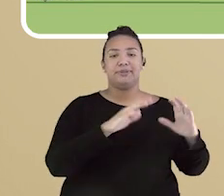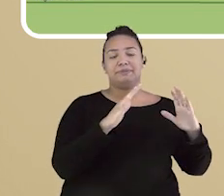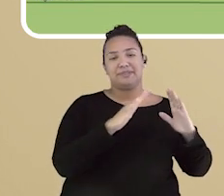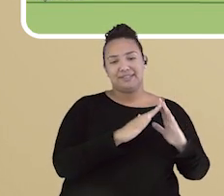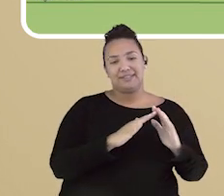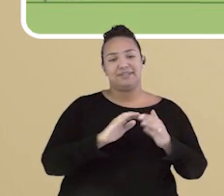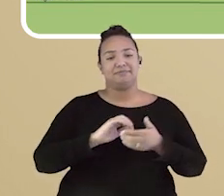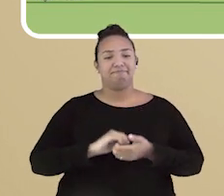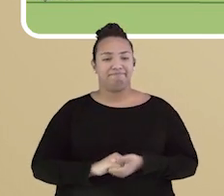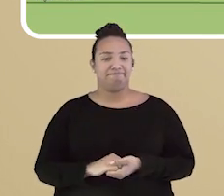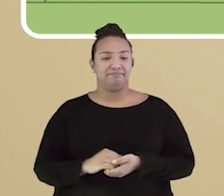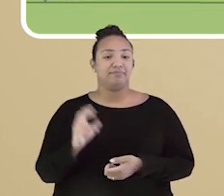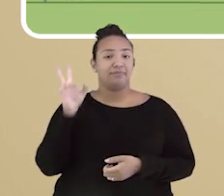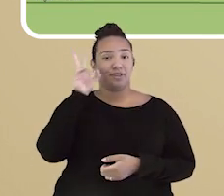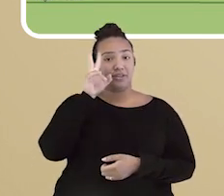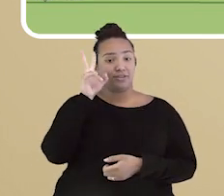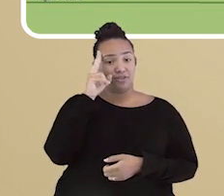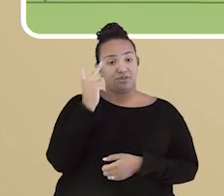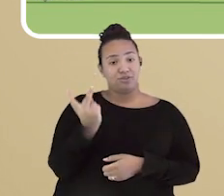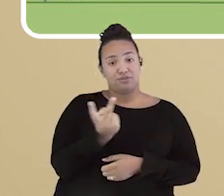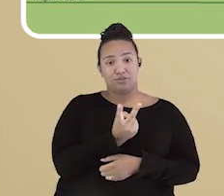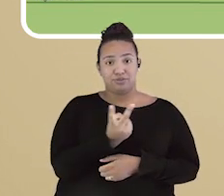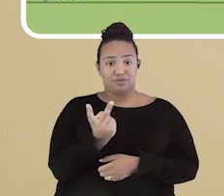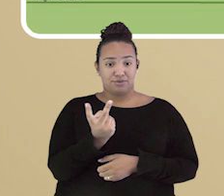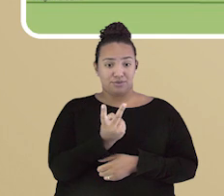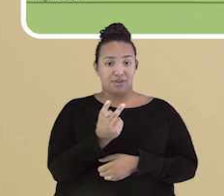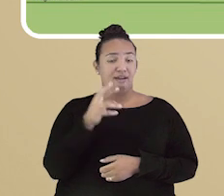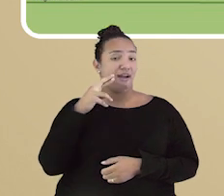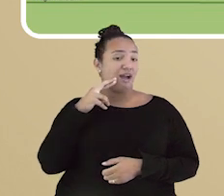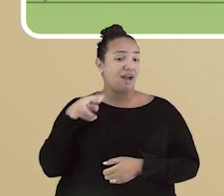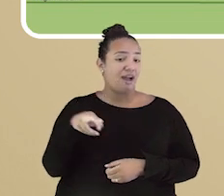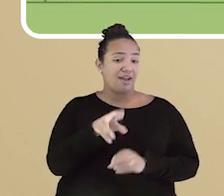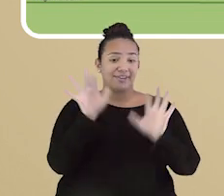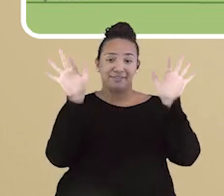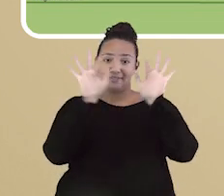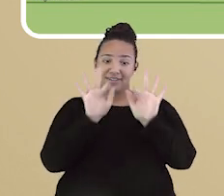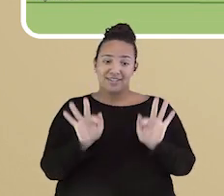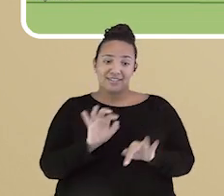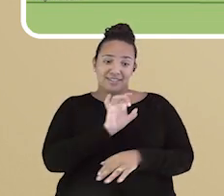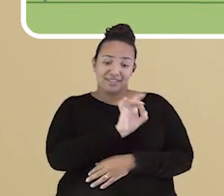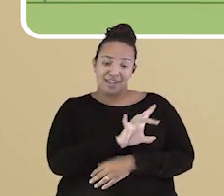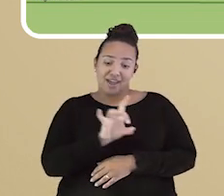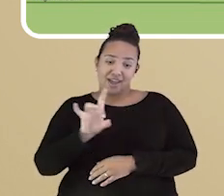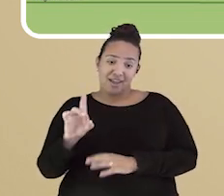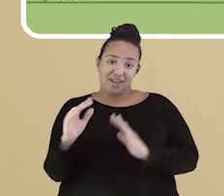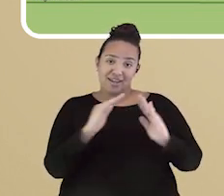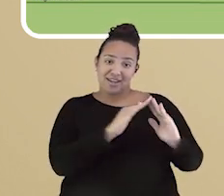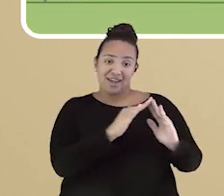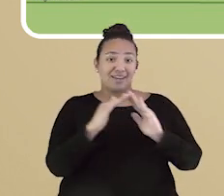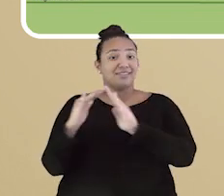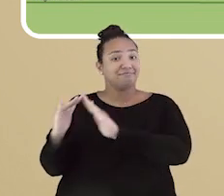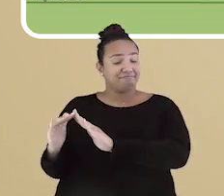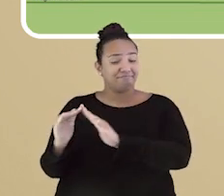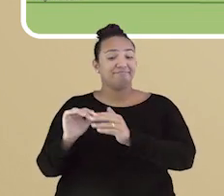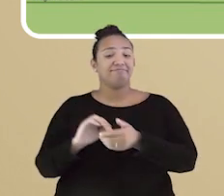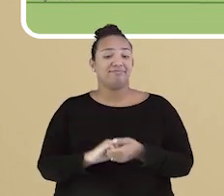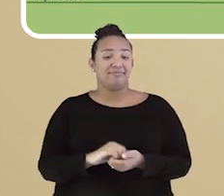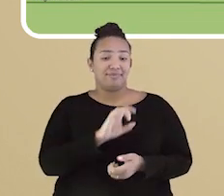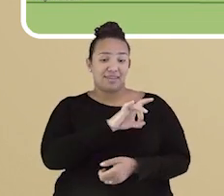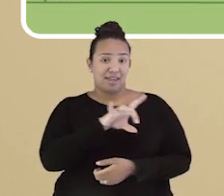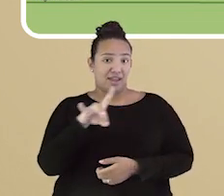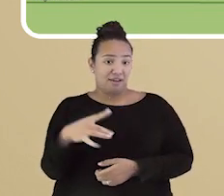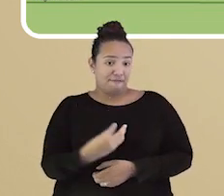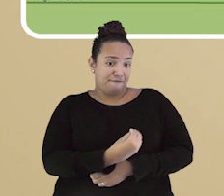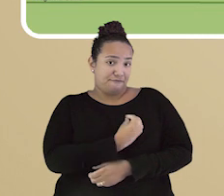é a história de 2 ratos muito felizes, cada um na sua casa. Cada rato com sua vida e